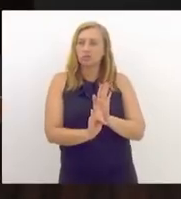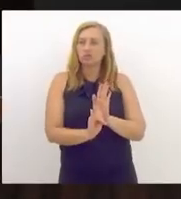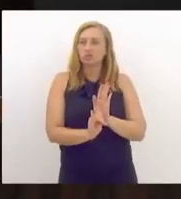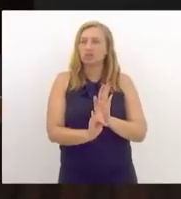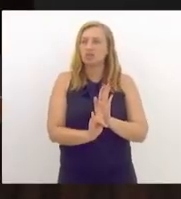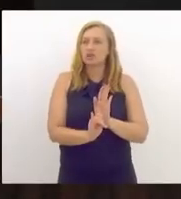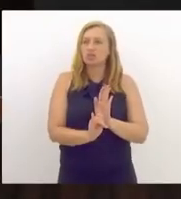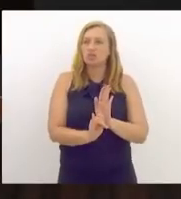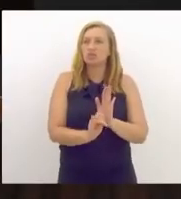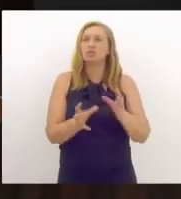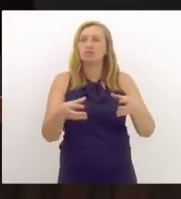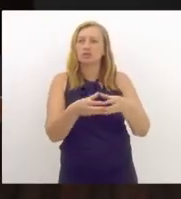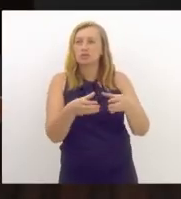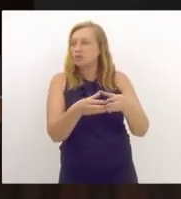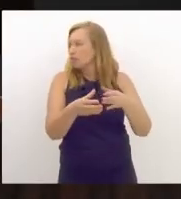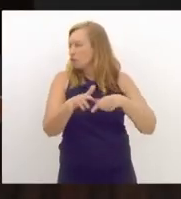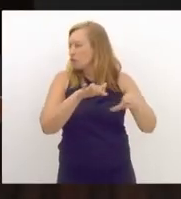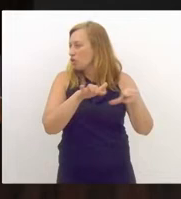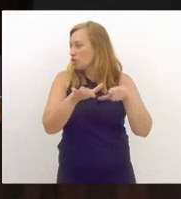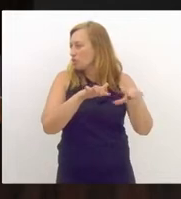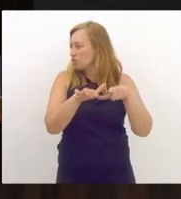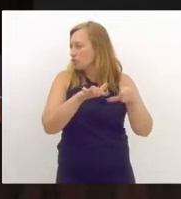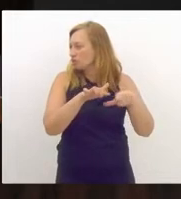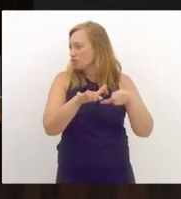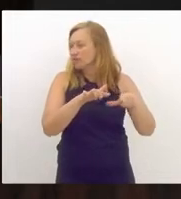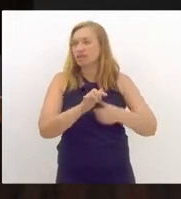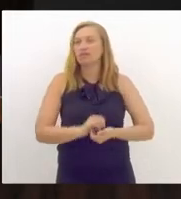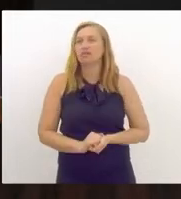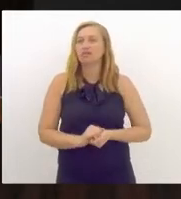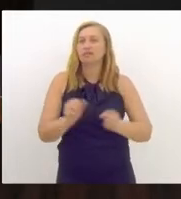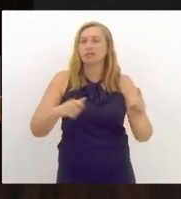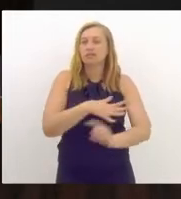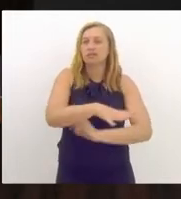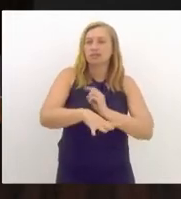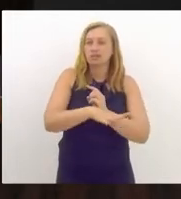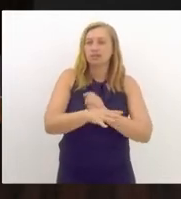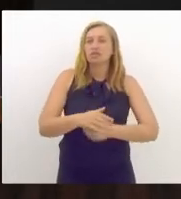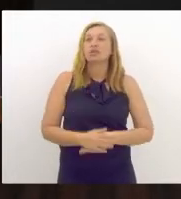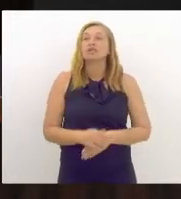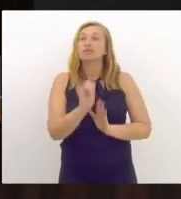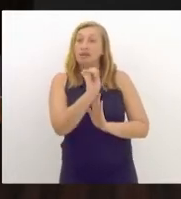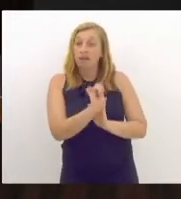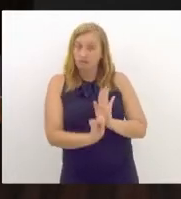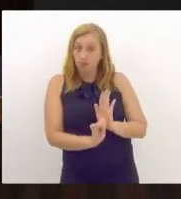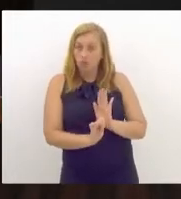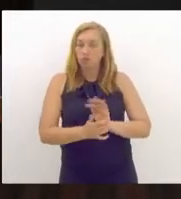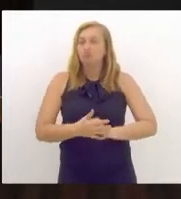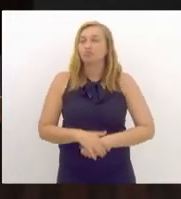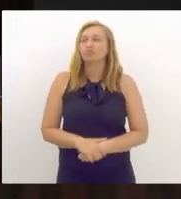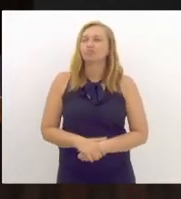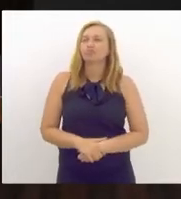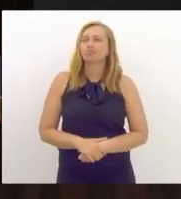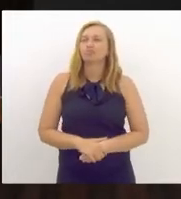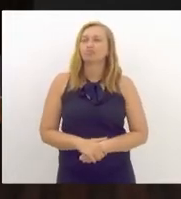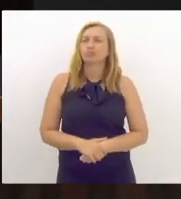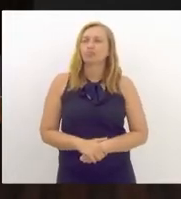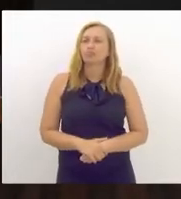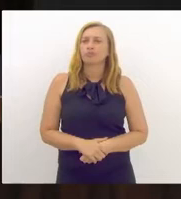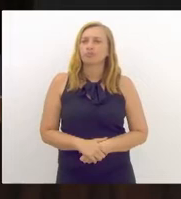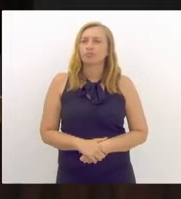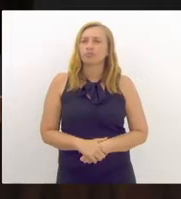da comissão de trabalho Seguridade legislação social esse relatório condensa